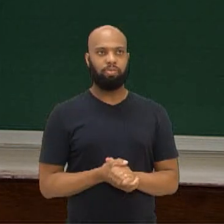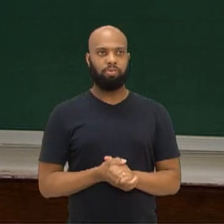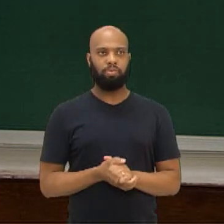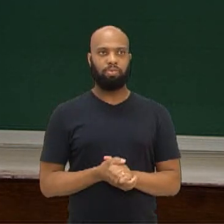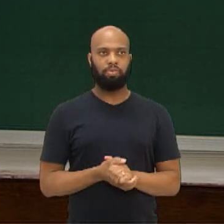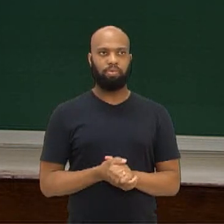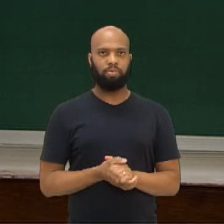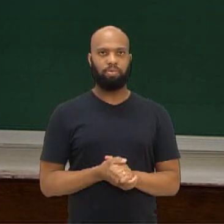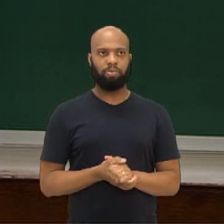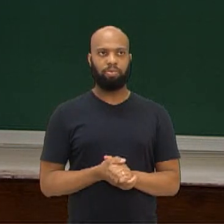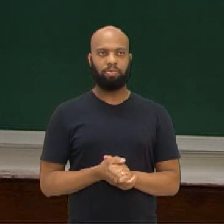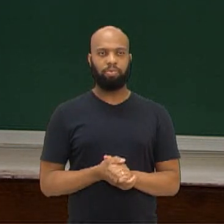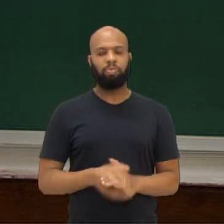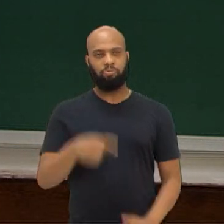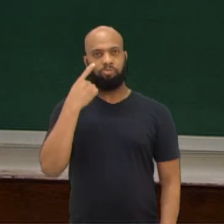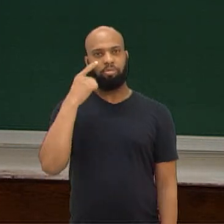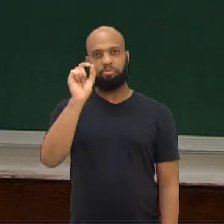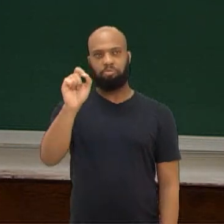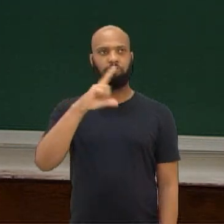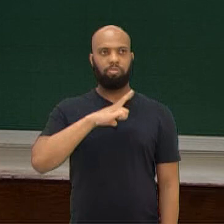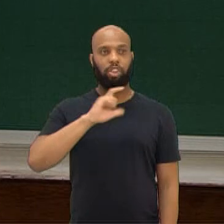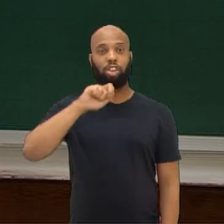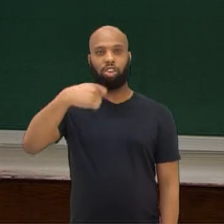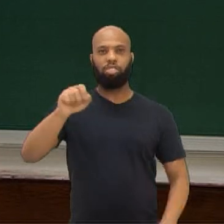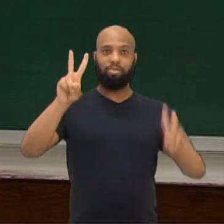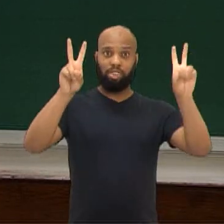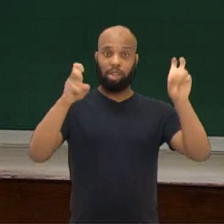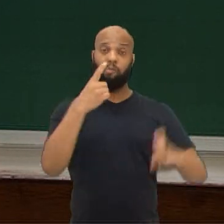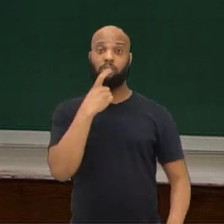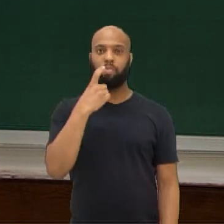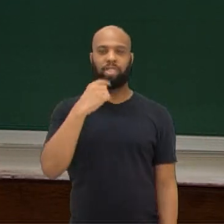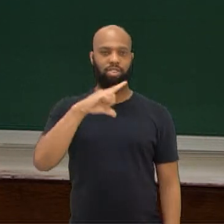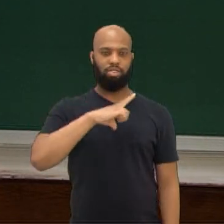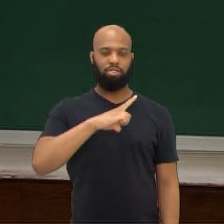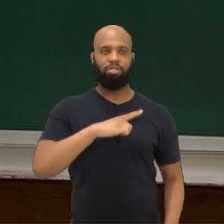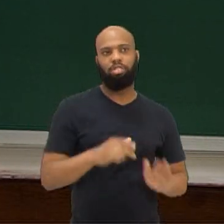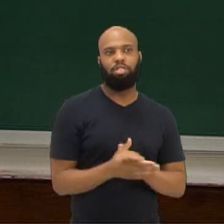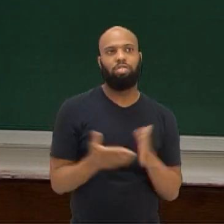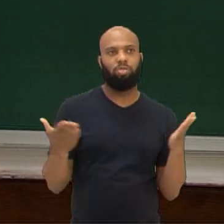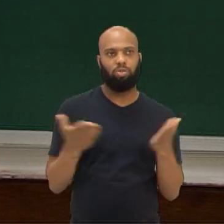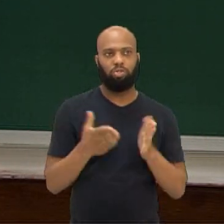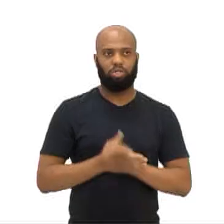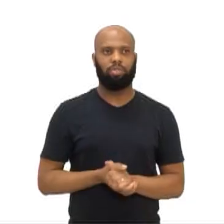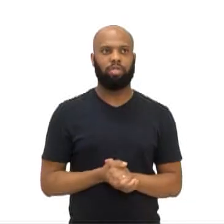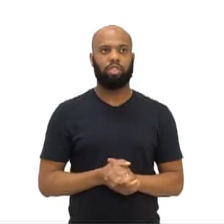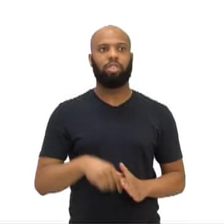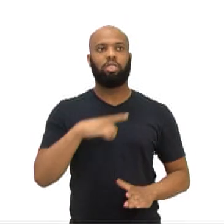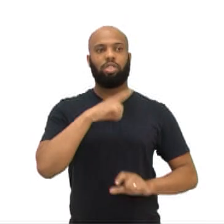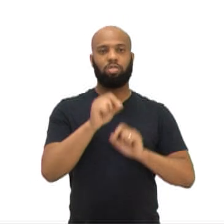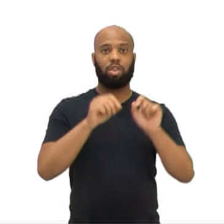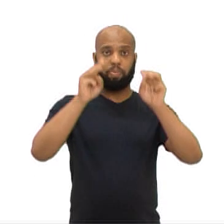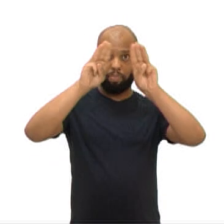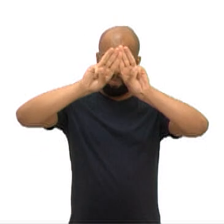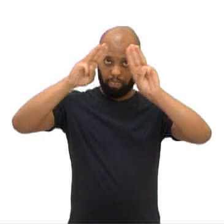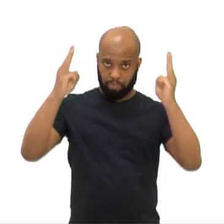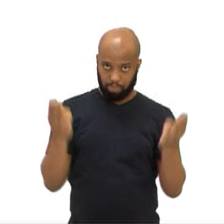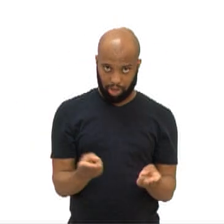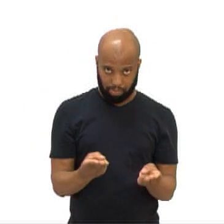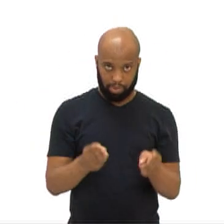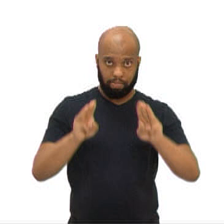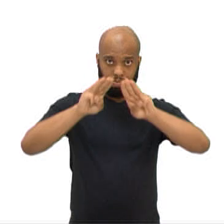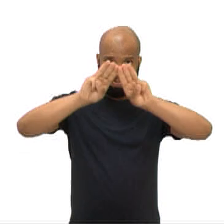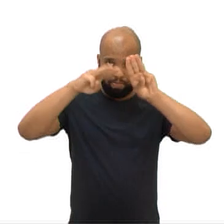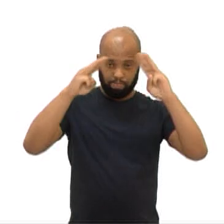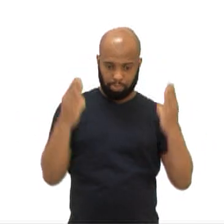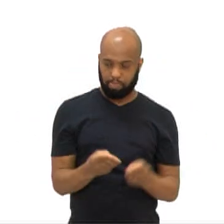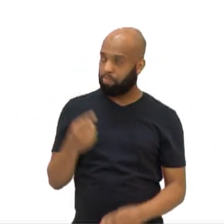que compras? A ver o que temos então, a primeira reflexão da classe de hoje. Temos um mapa, e no mapa